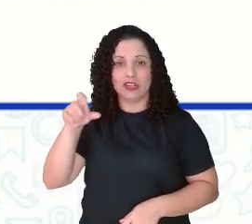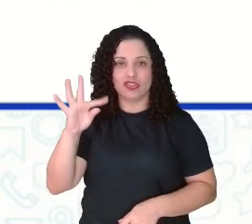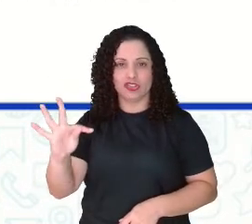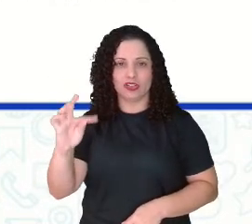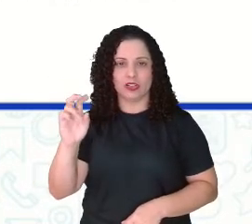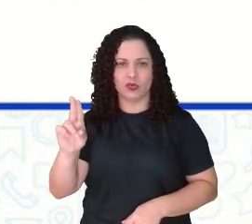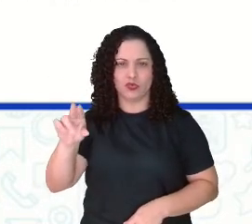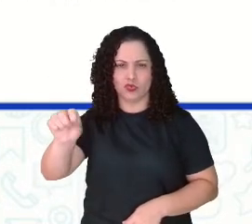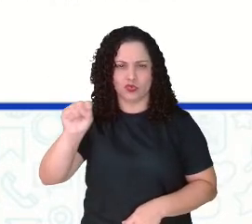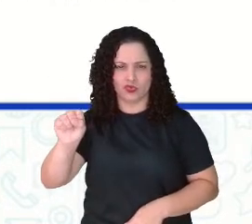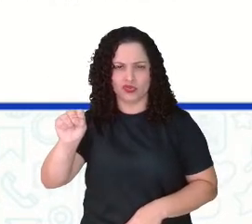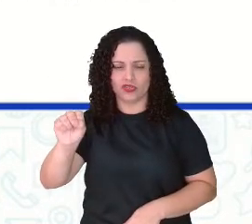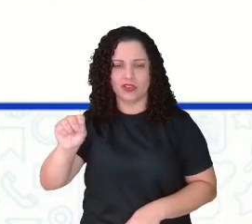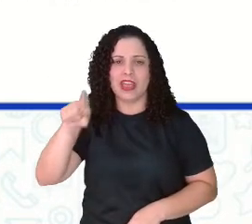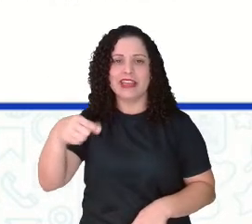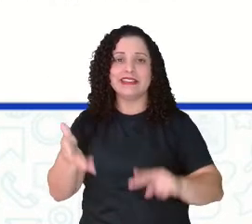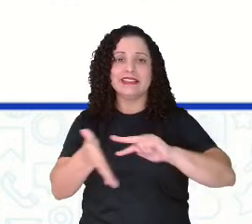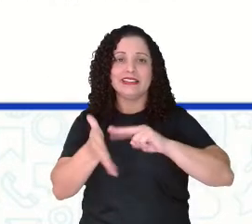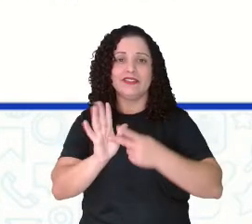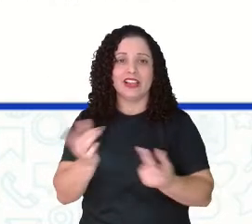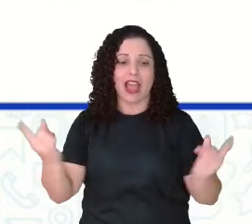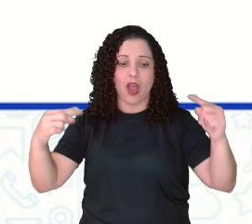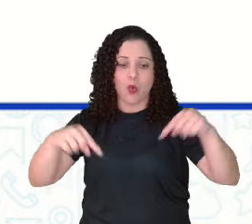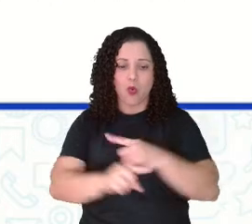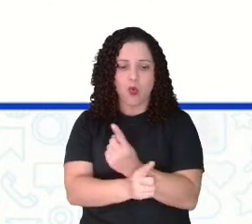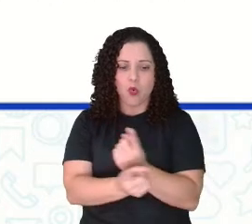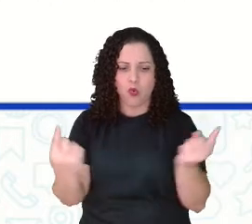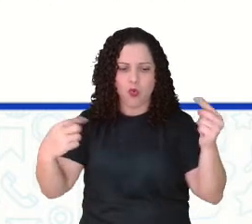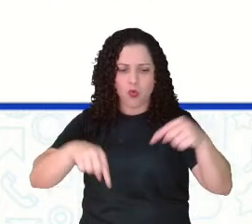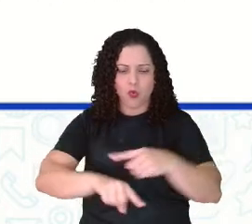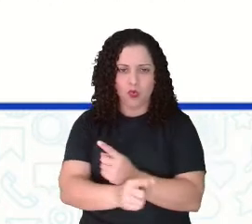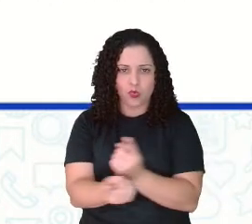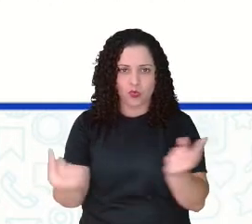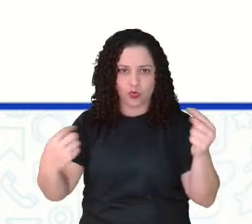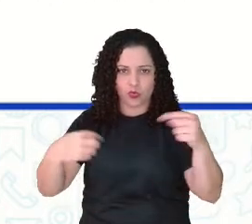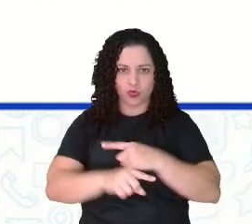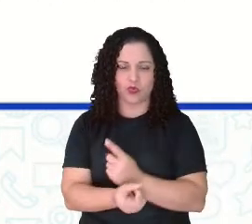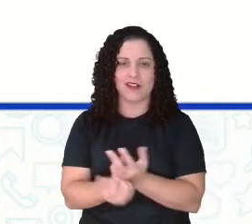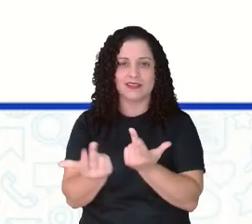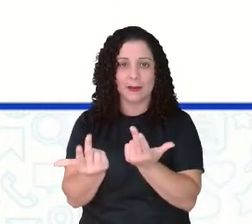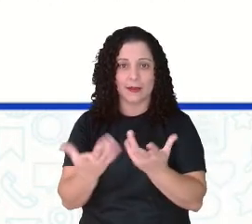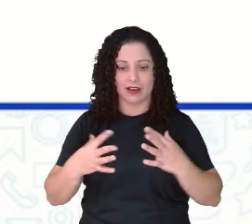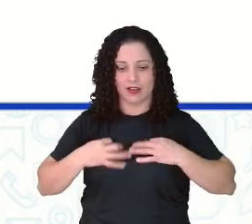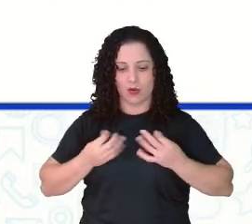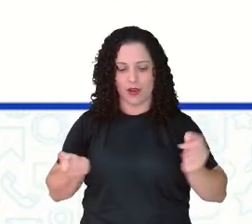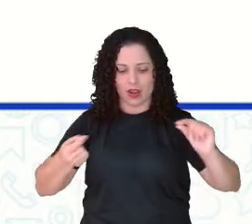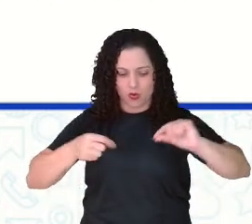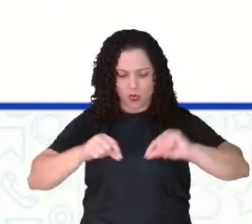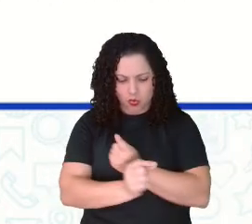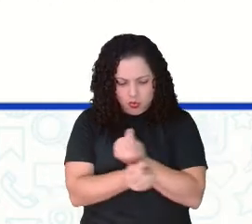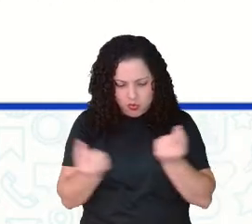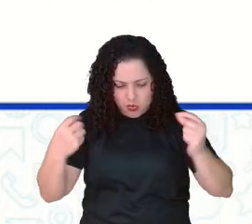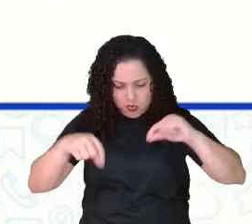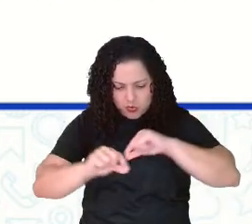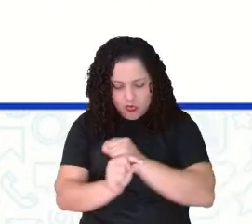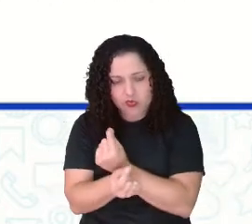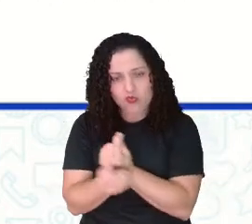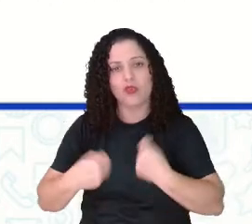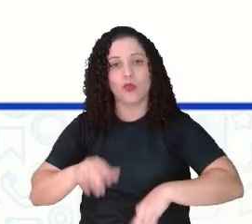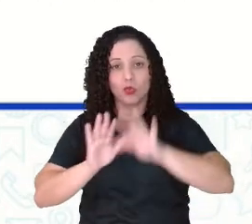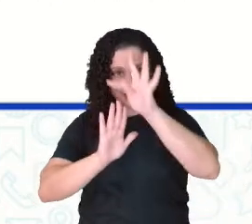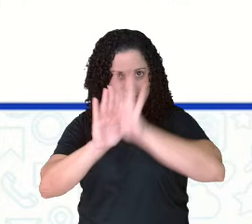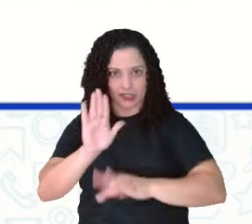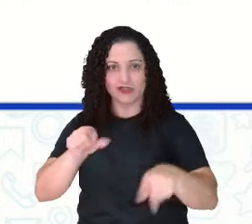é entrelaçamento, vem do latim. Então, o texto é justamente isso, o entrelaçamento